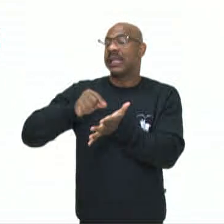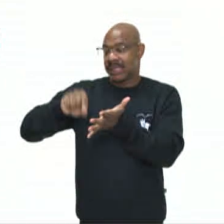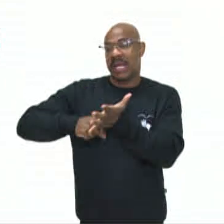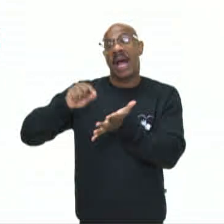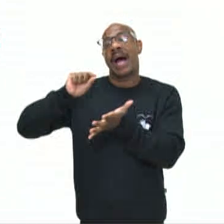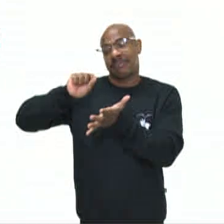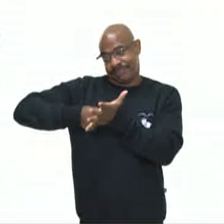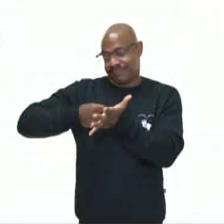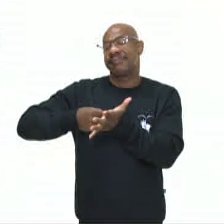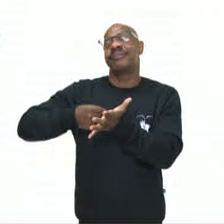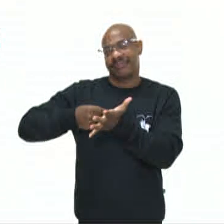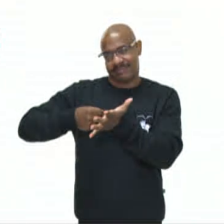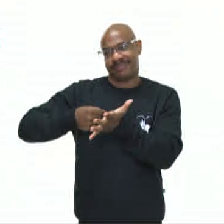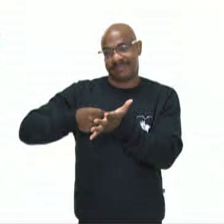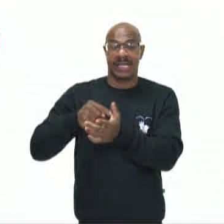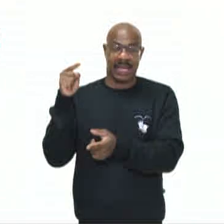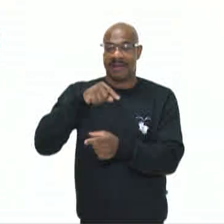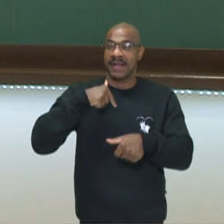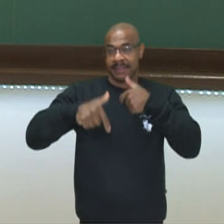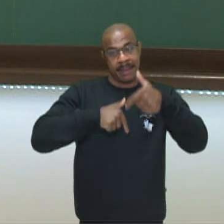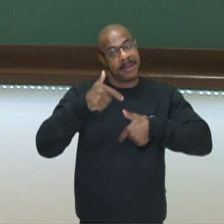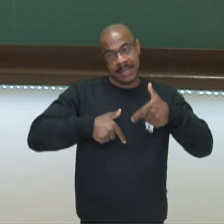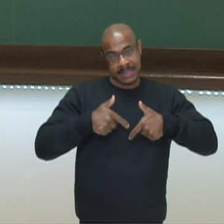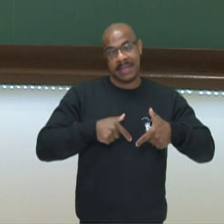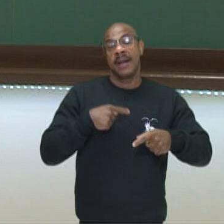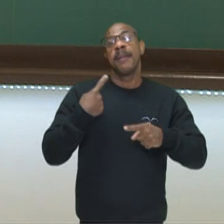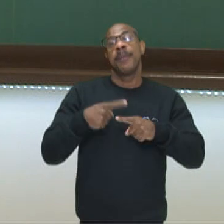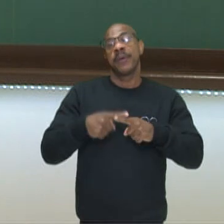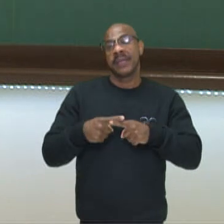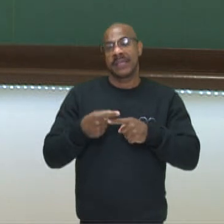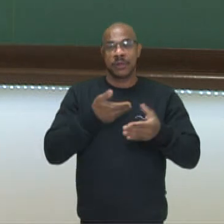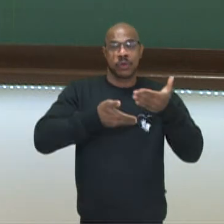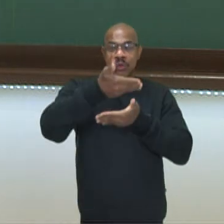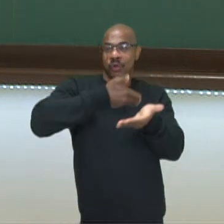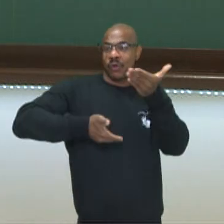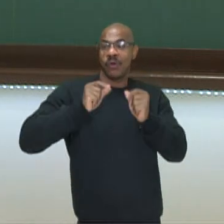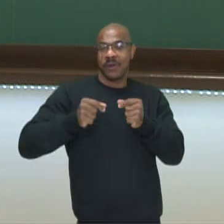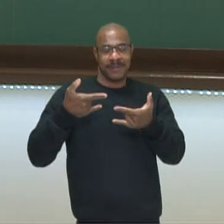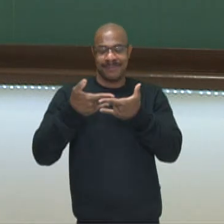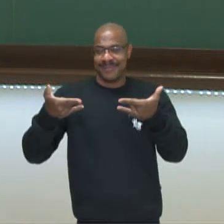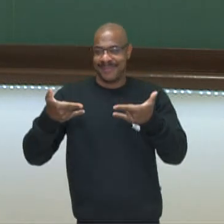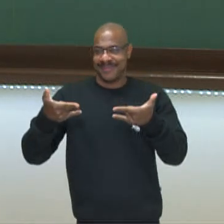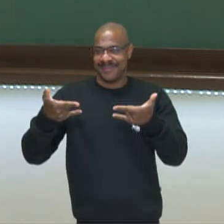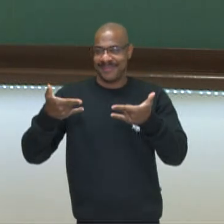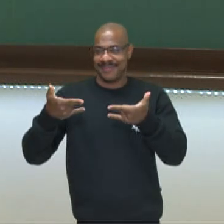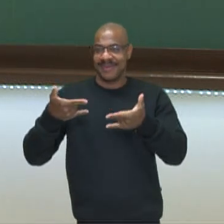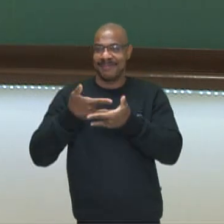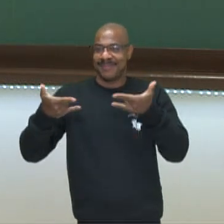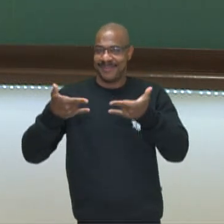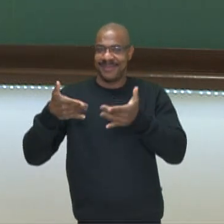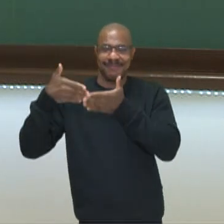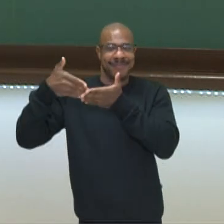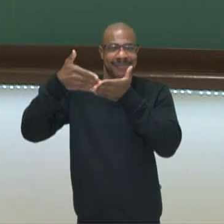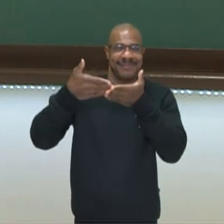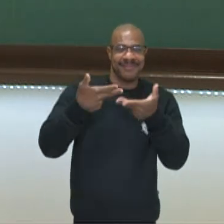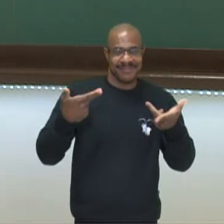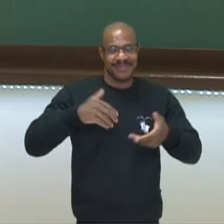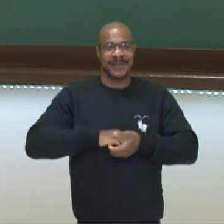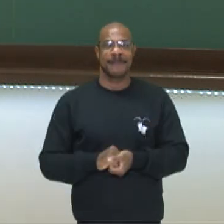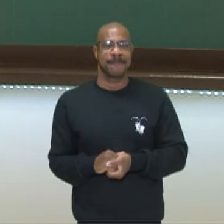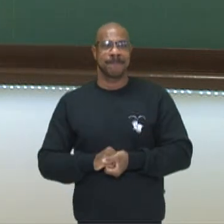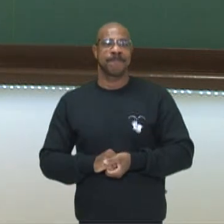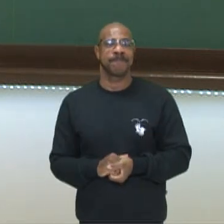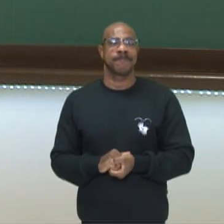como servidão por contrato e não escravidão por contrato, como estava na frase. Bem tranquilo,